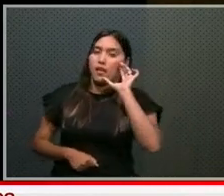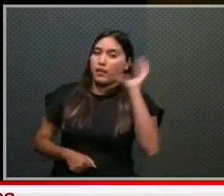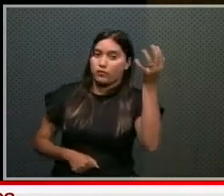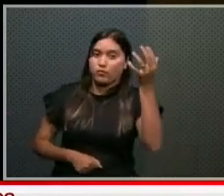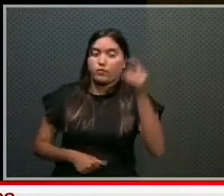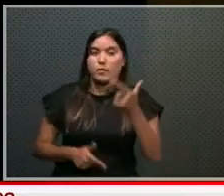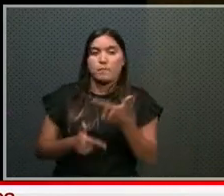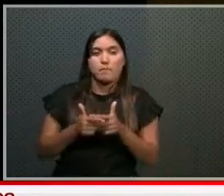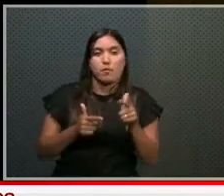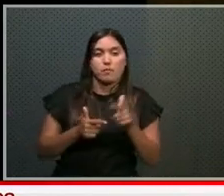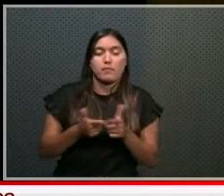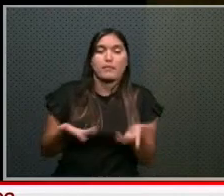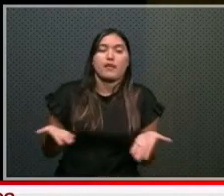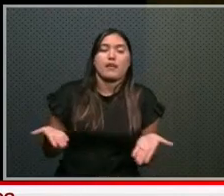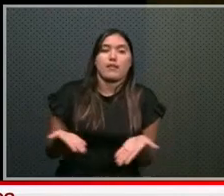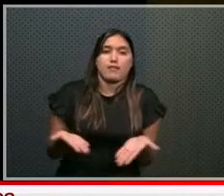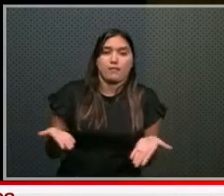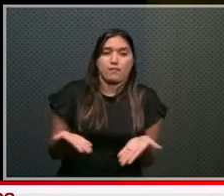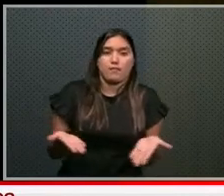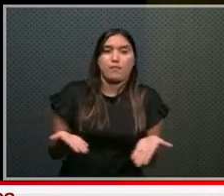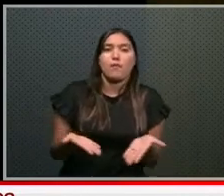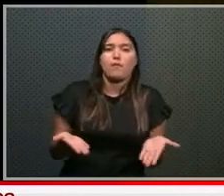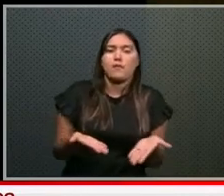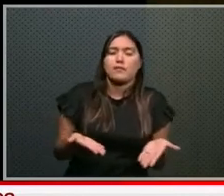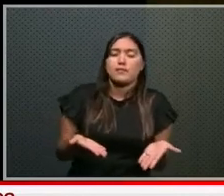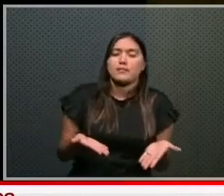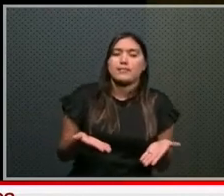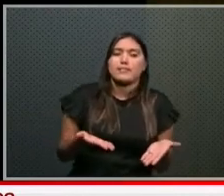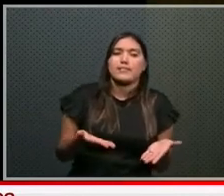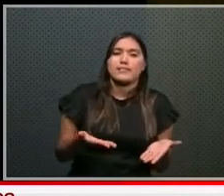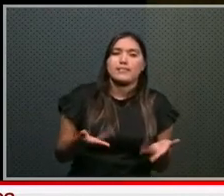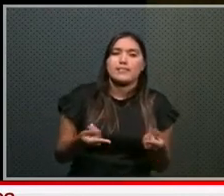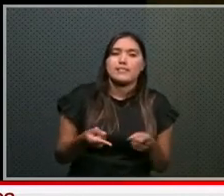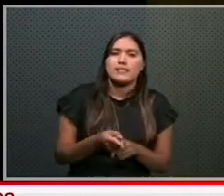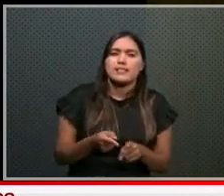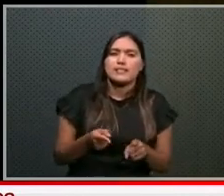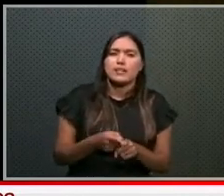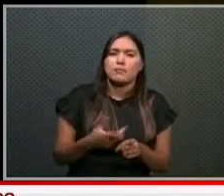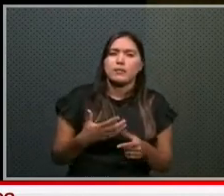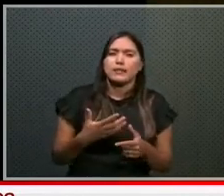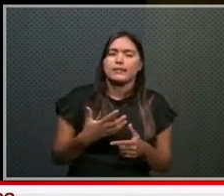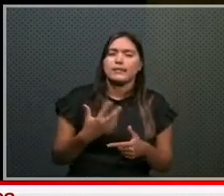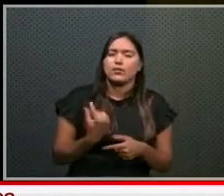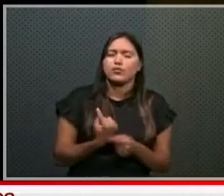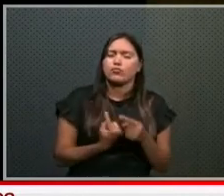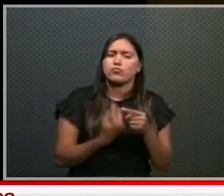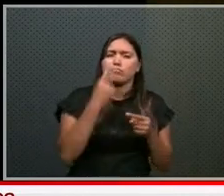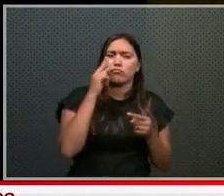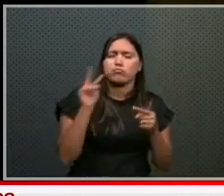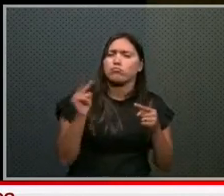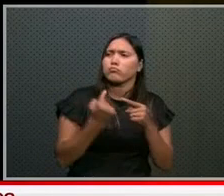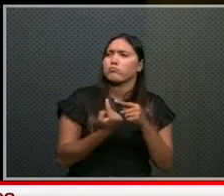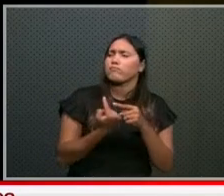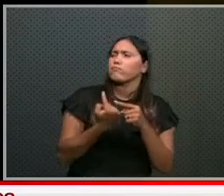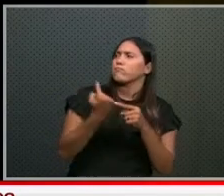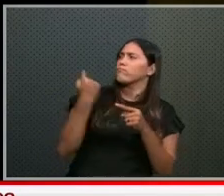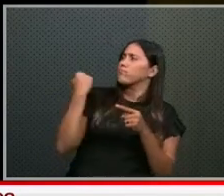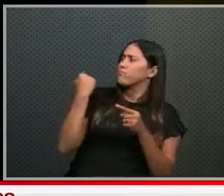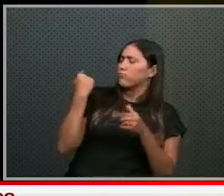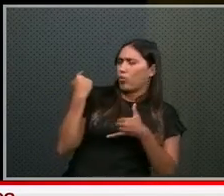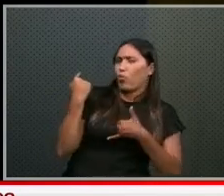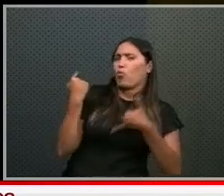os problemas do presente com muito orgulho de olhar para o retrovisor do passado mas com muita convicção